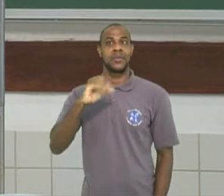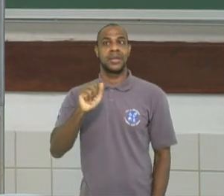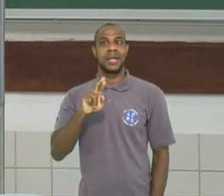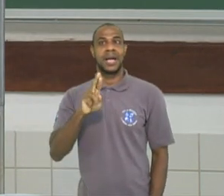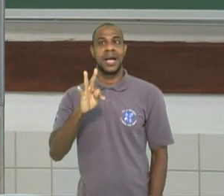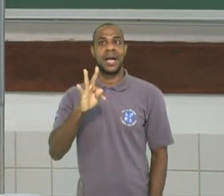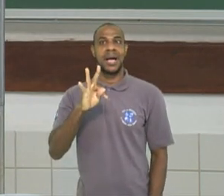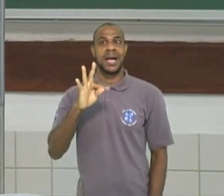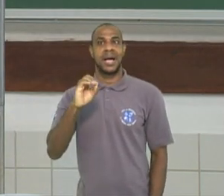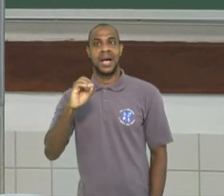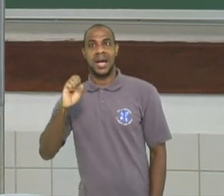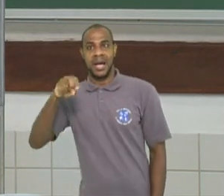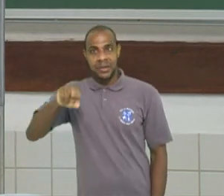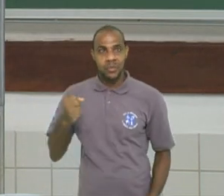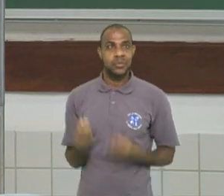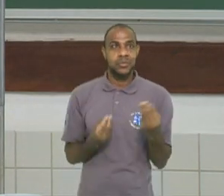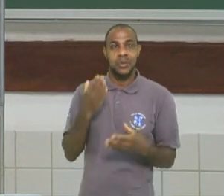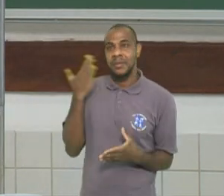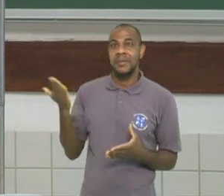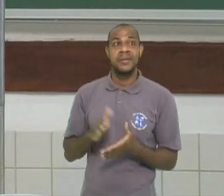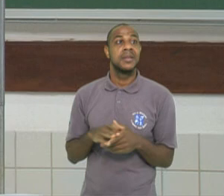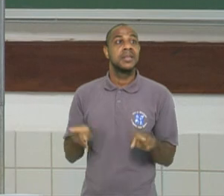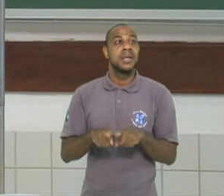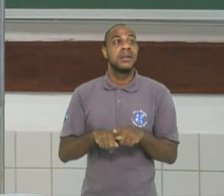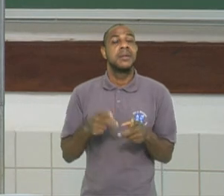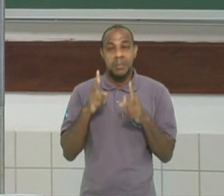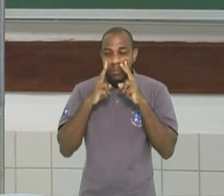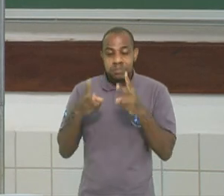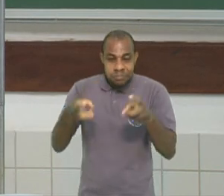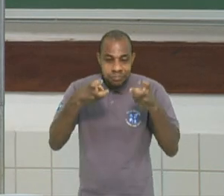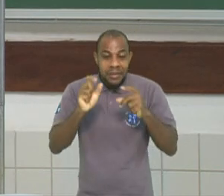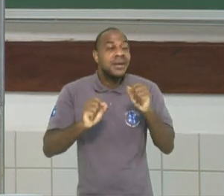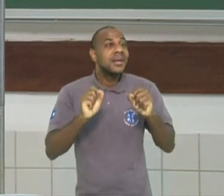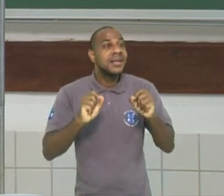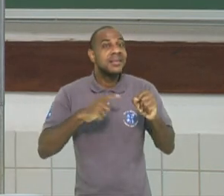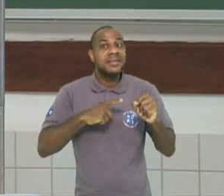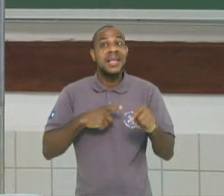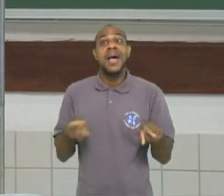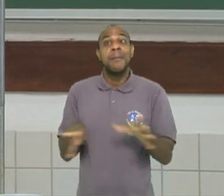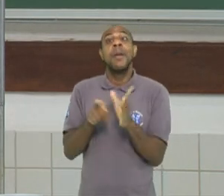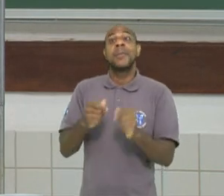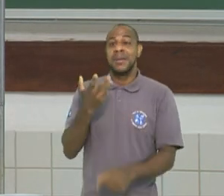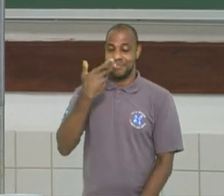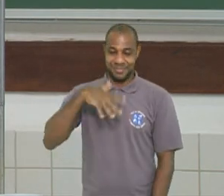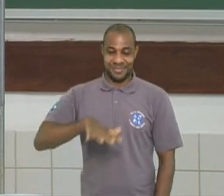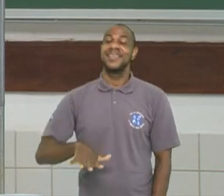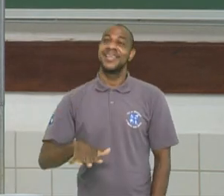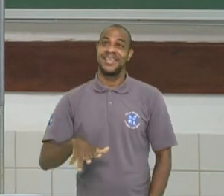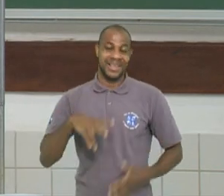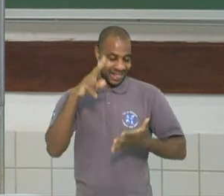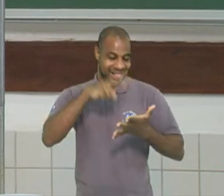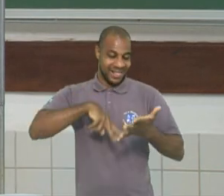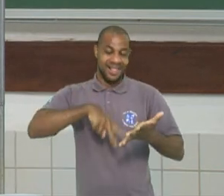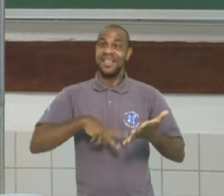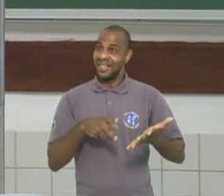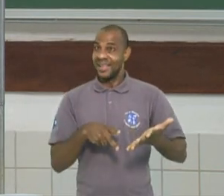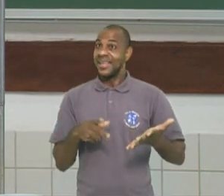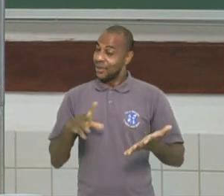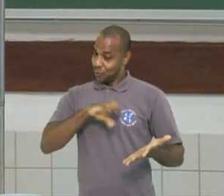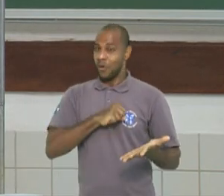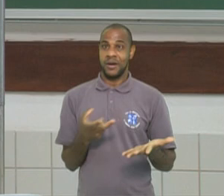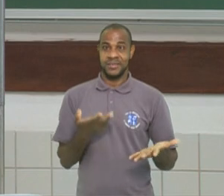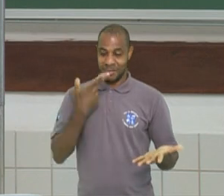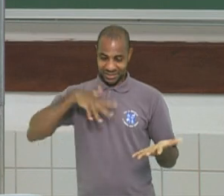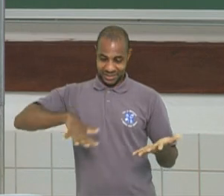característica que não está escrito aqui é que ele é realmente é mais visando um pouco o público infantil porque exatamente o público infantil